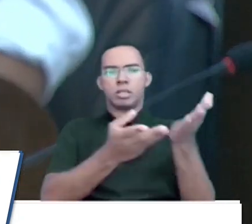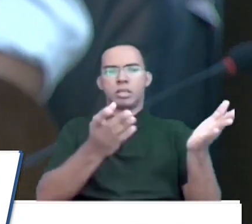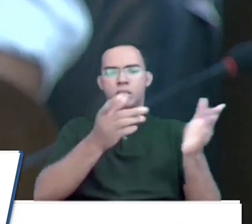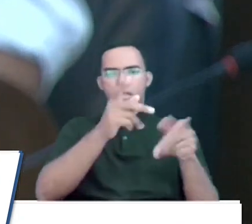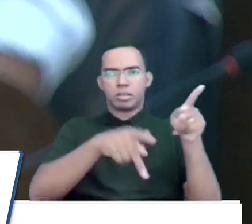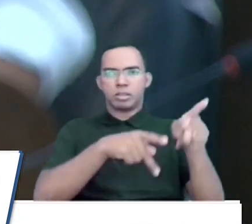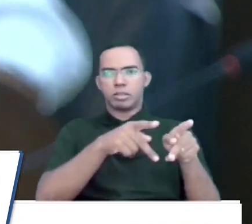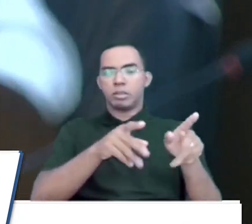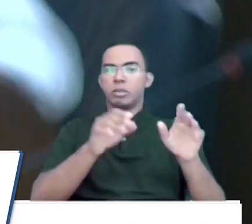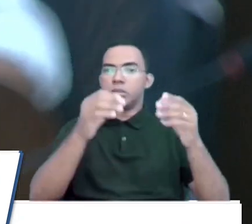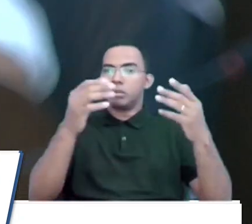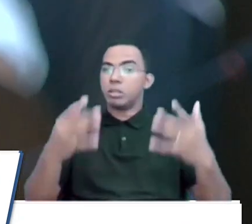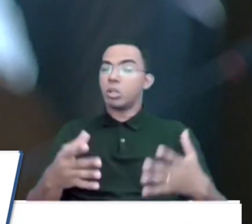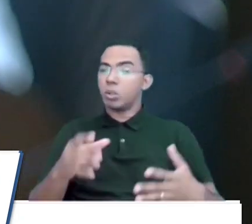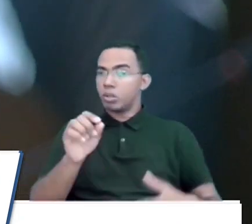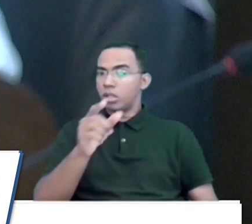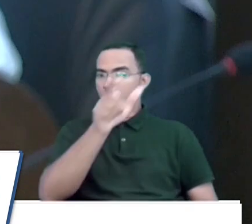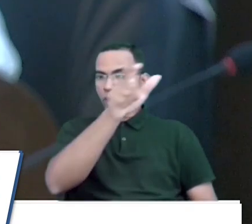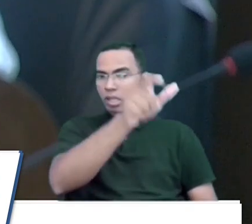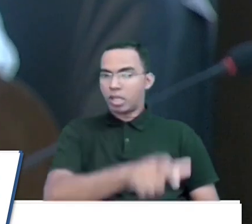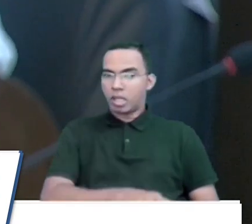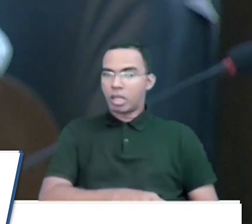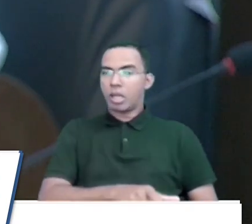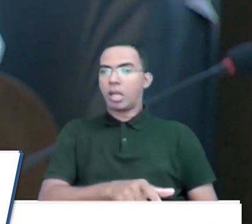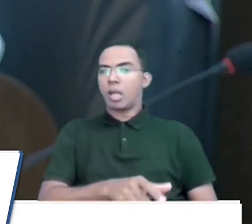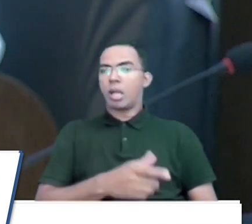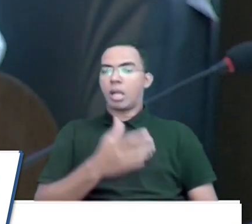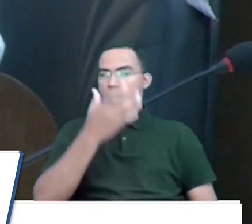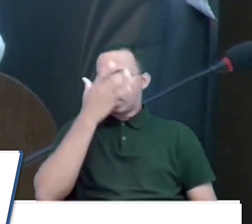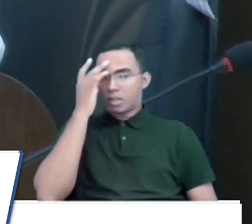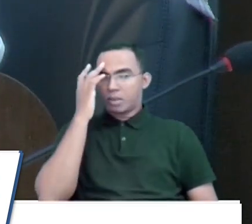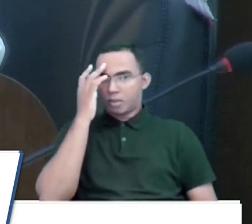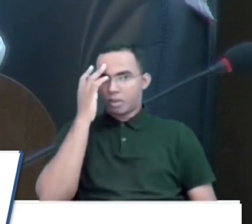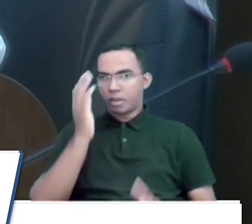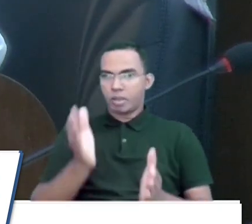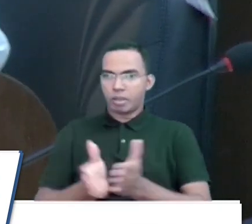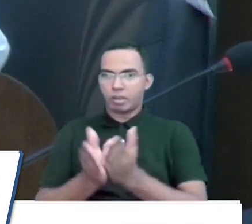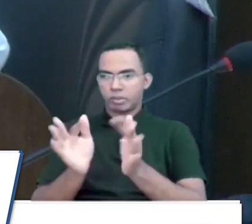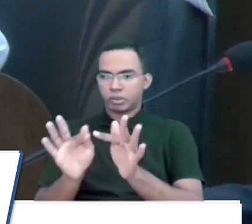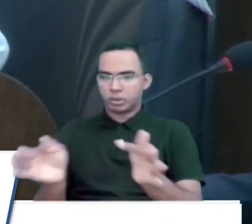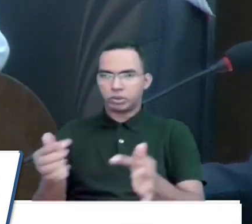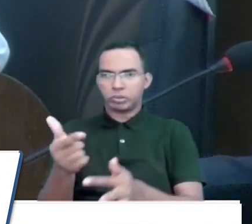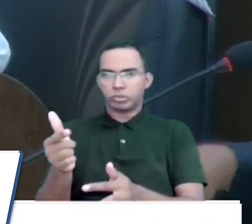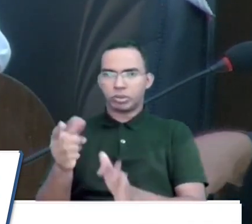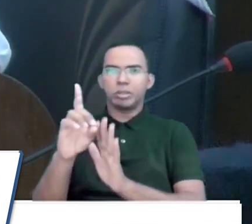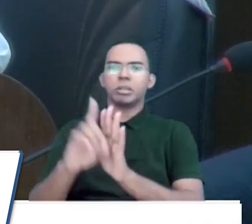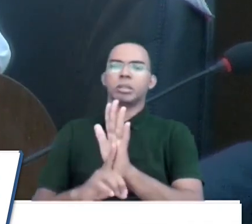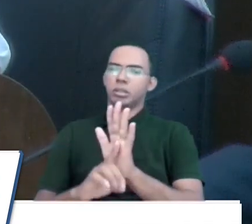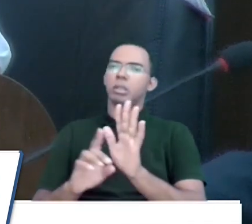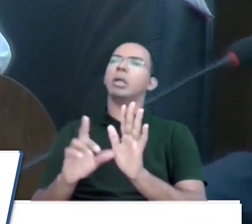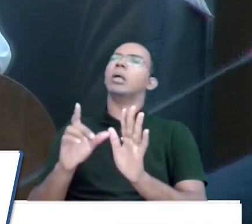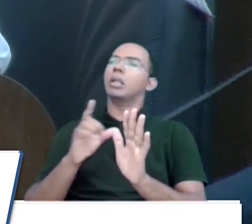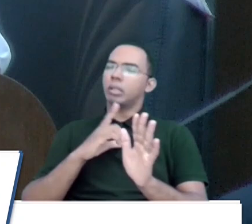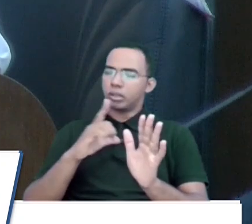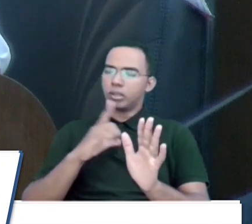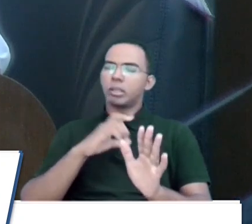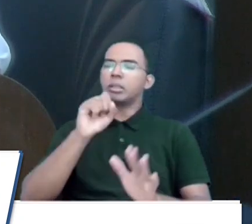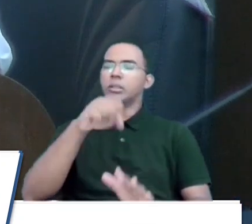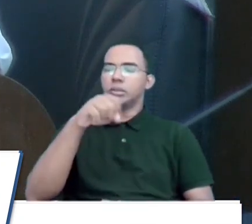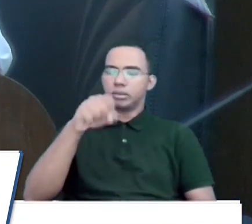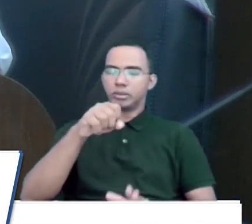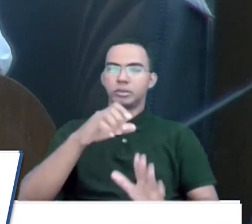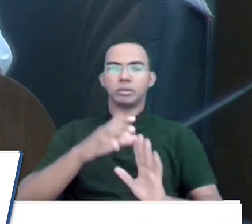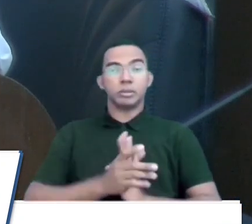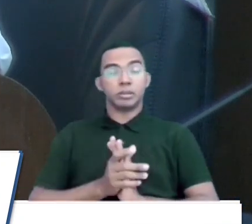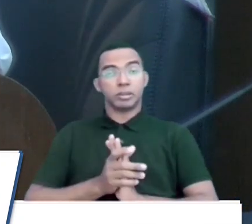falando que pessoas em condições de vulnerabilidade não têm os seus direitos. Têm os seus direitos. Mas